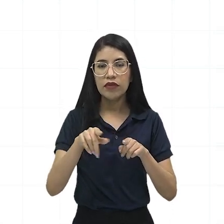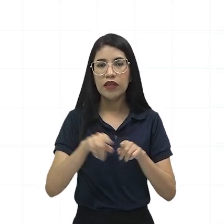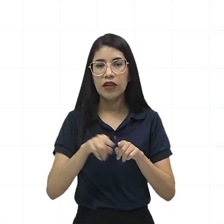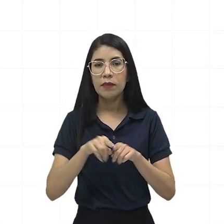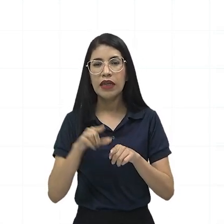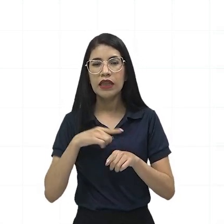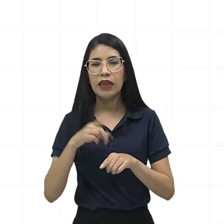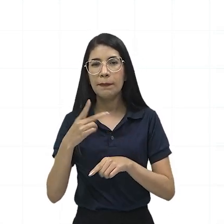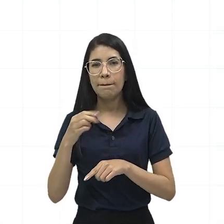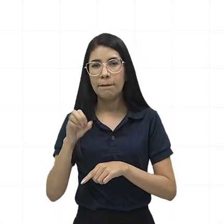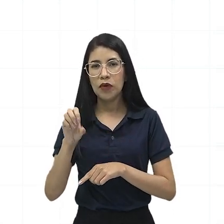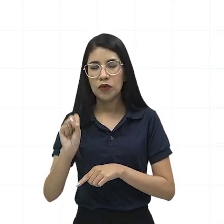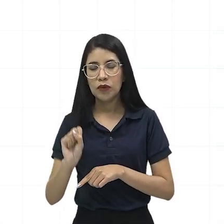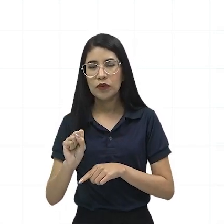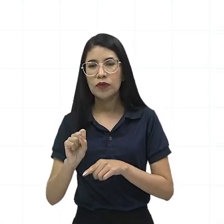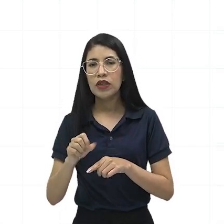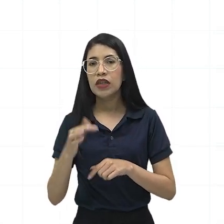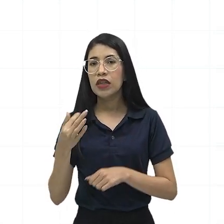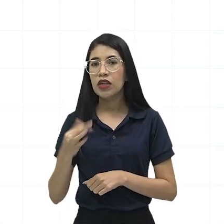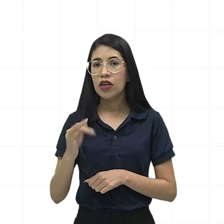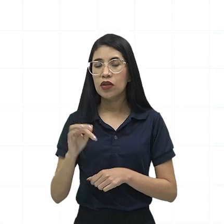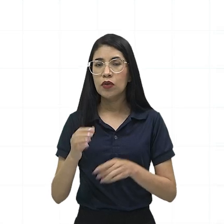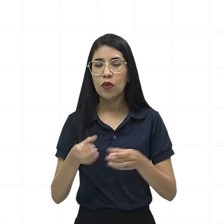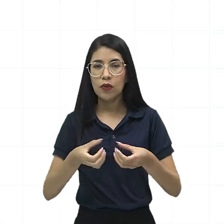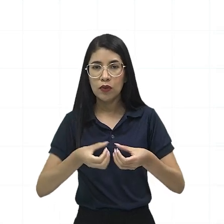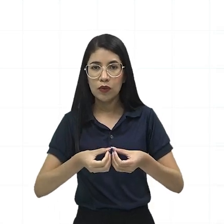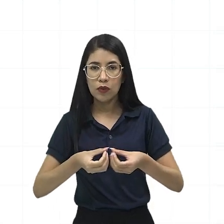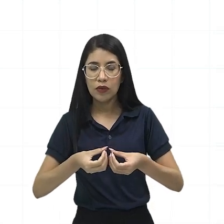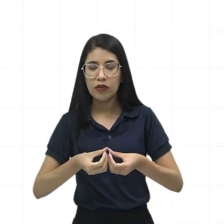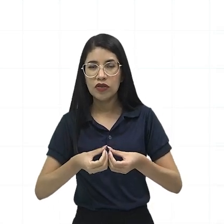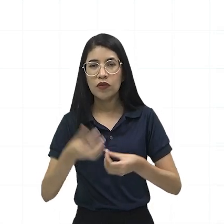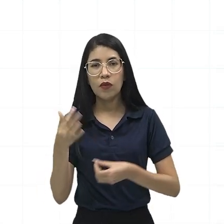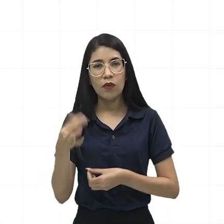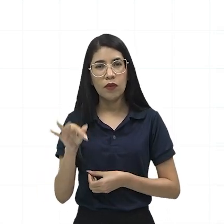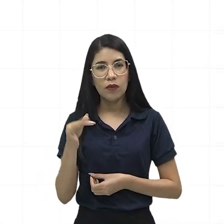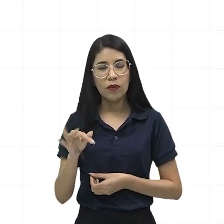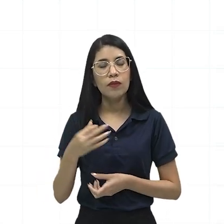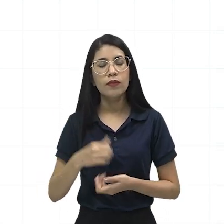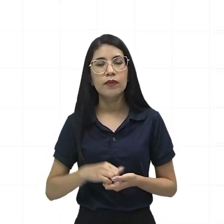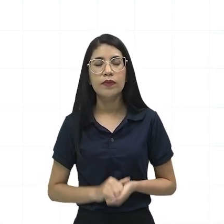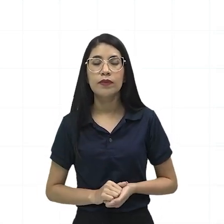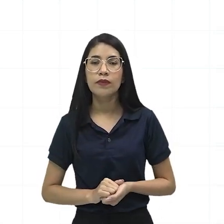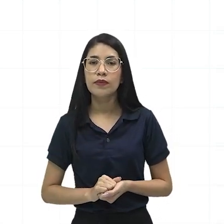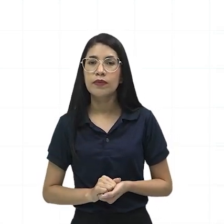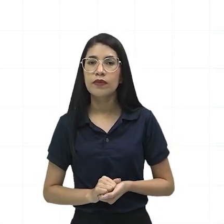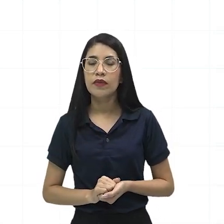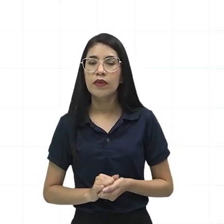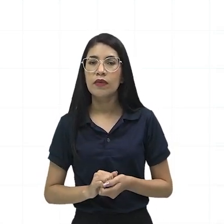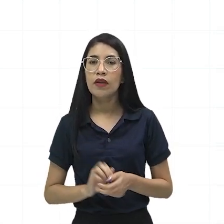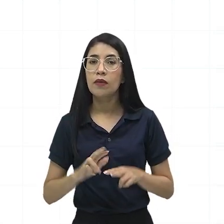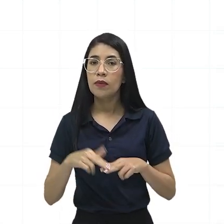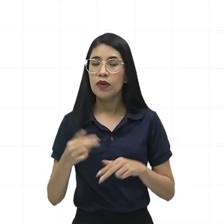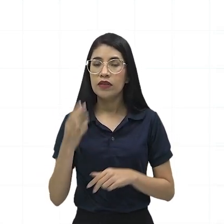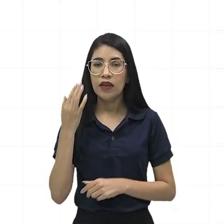presença de pus e dor nos testículos. É importante